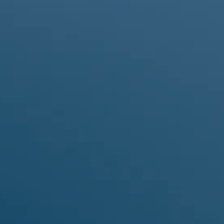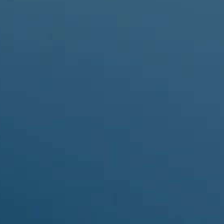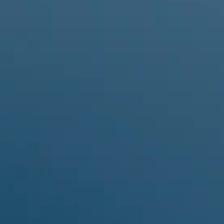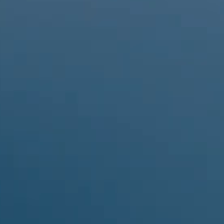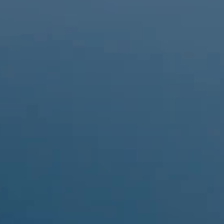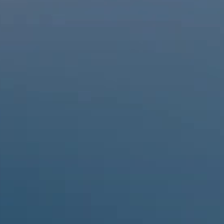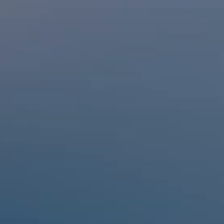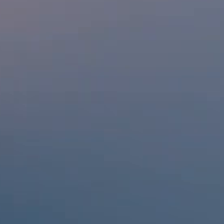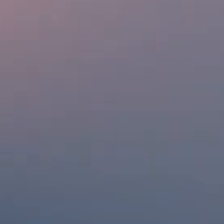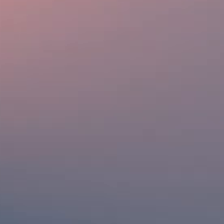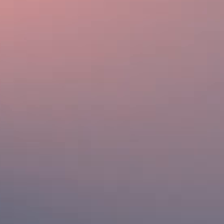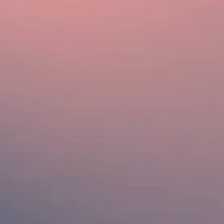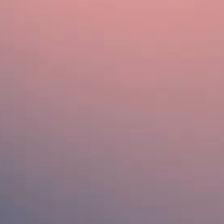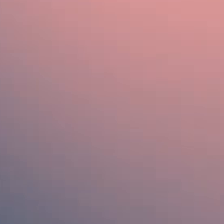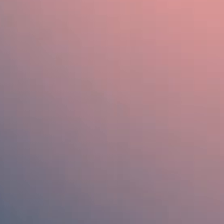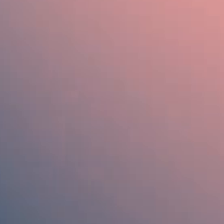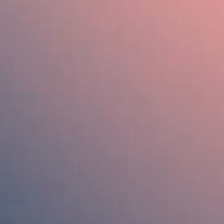né?